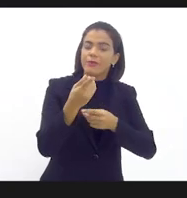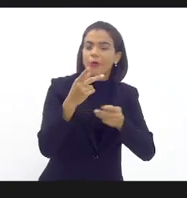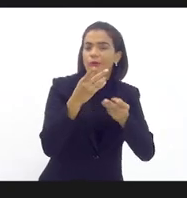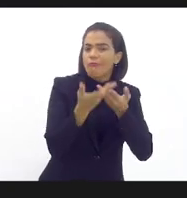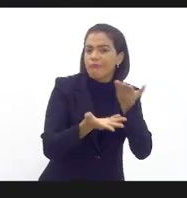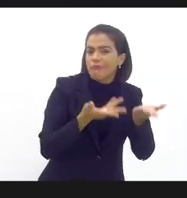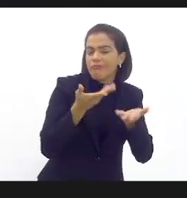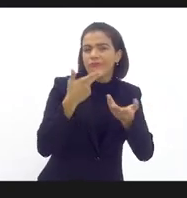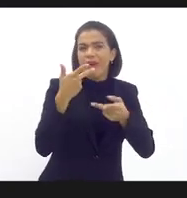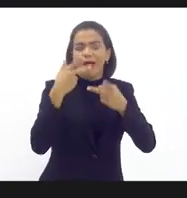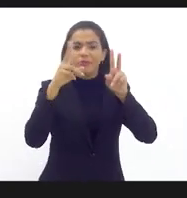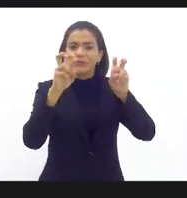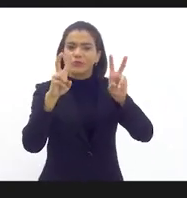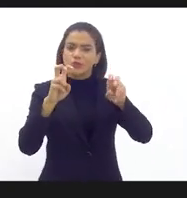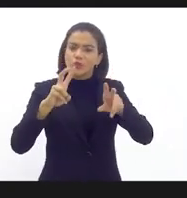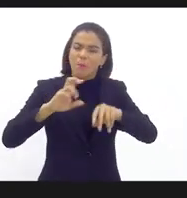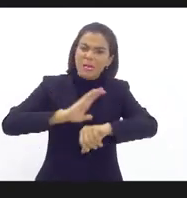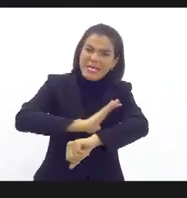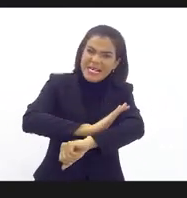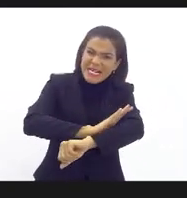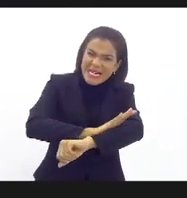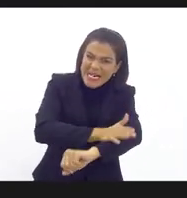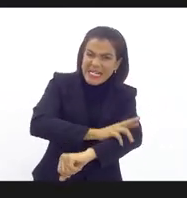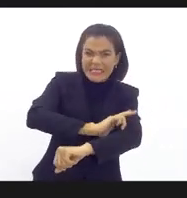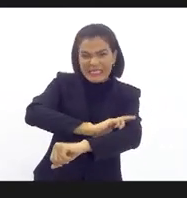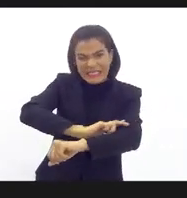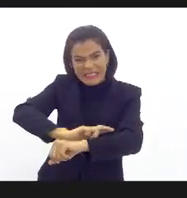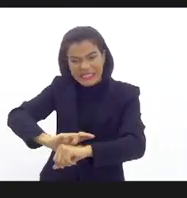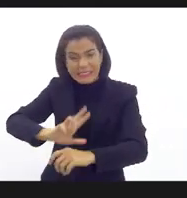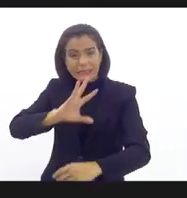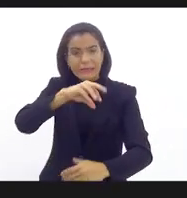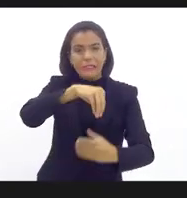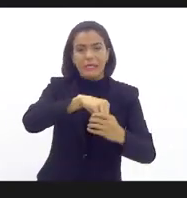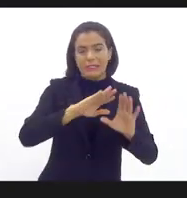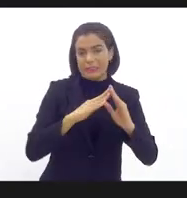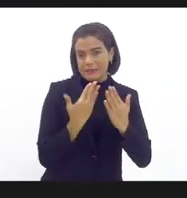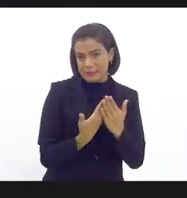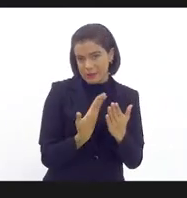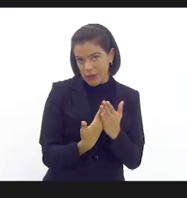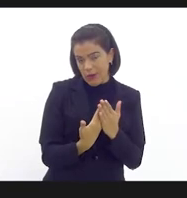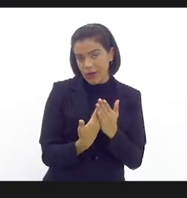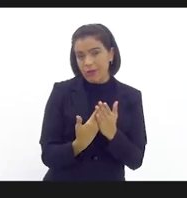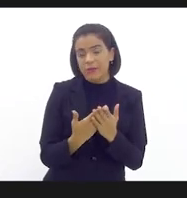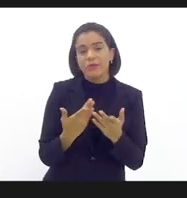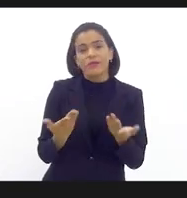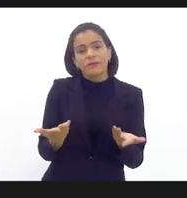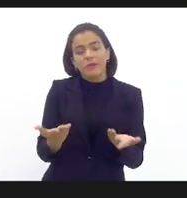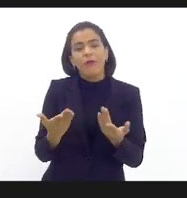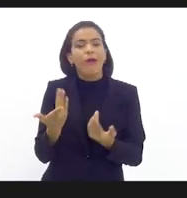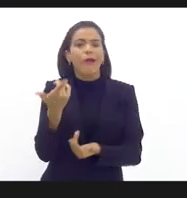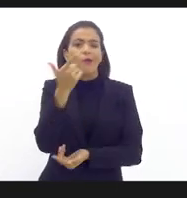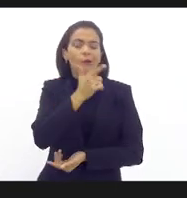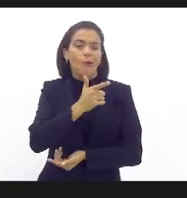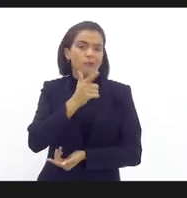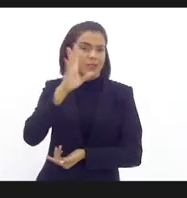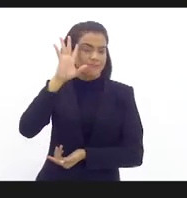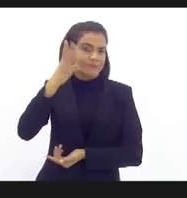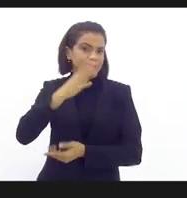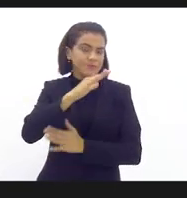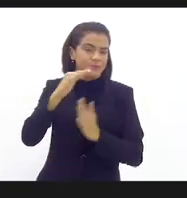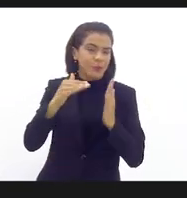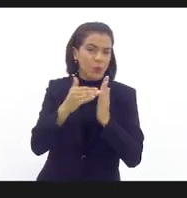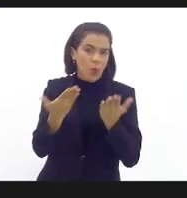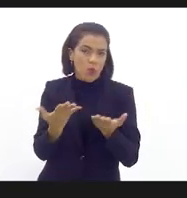cuidar das demandas de racismo que surgem do cotidiano das escolas. então elas não respondem a essa demanda e é essa